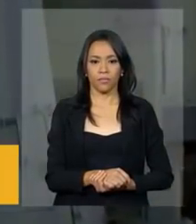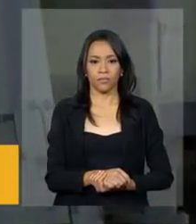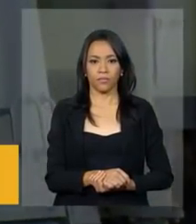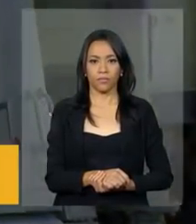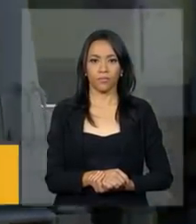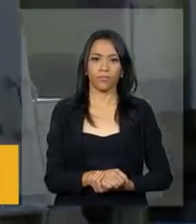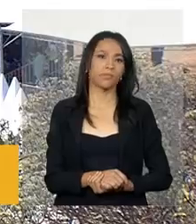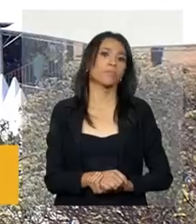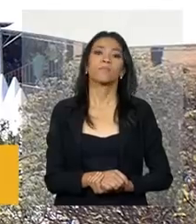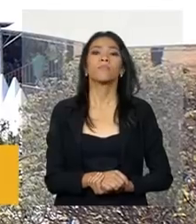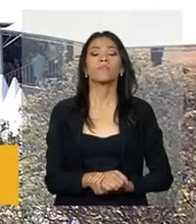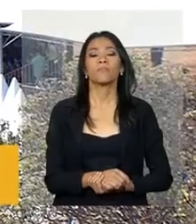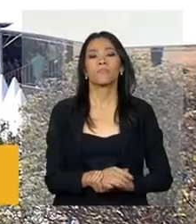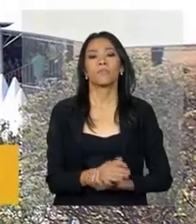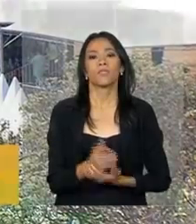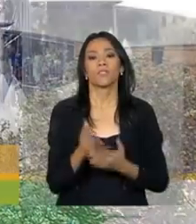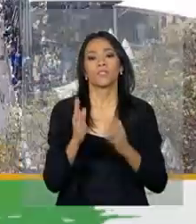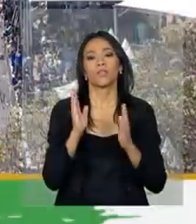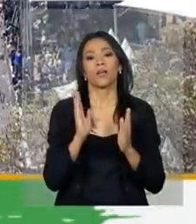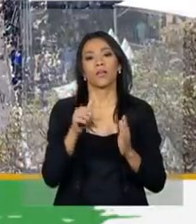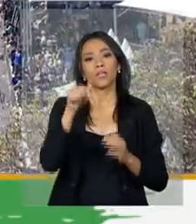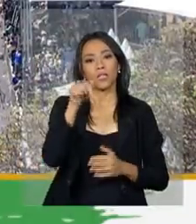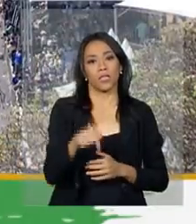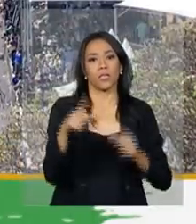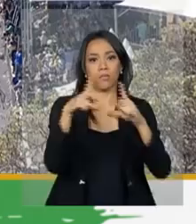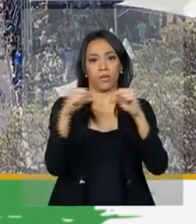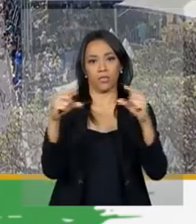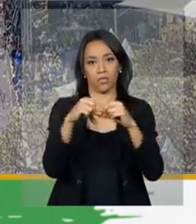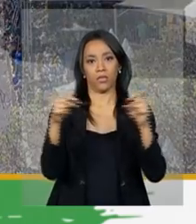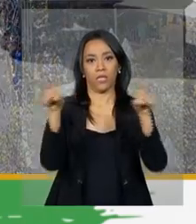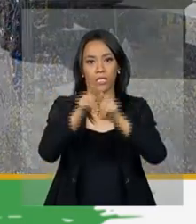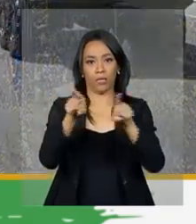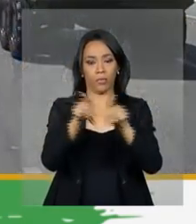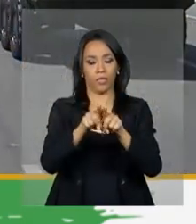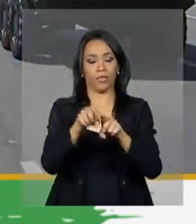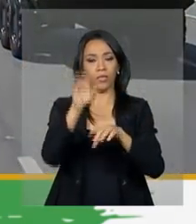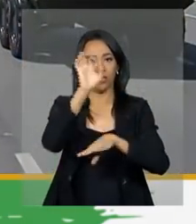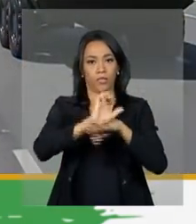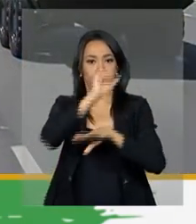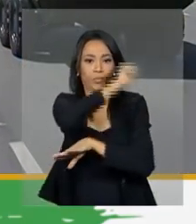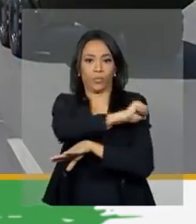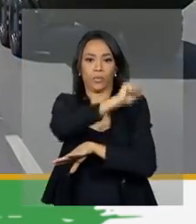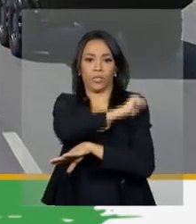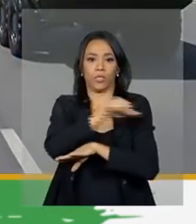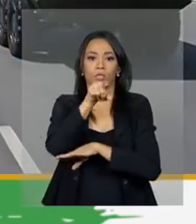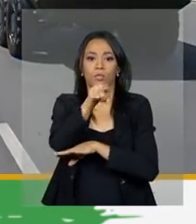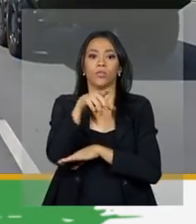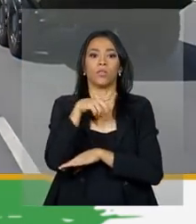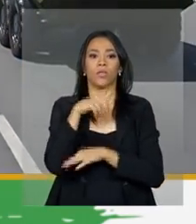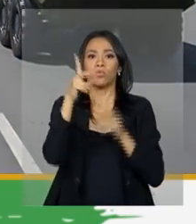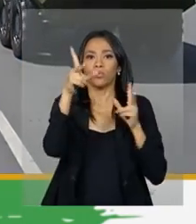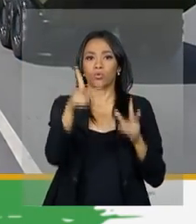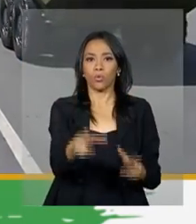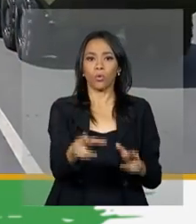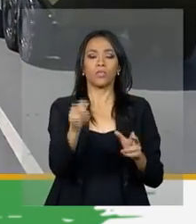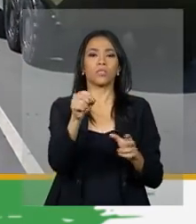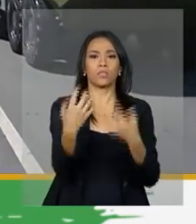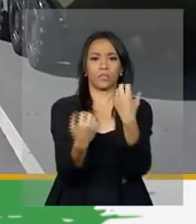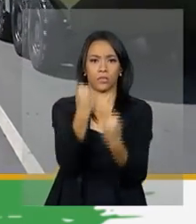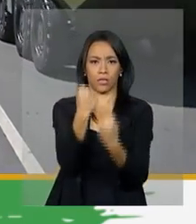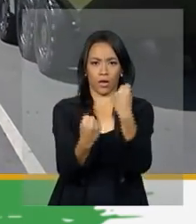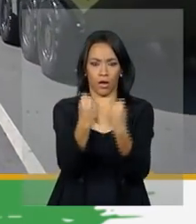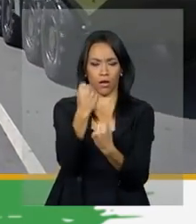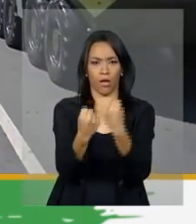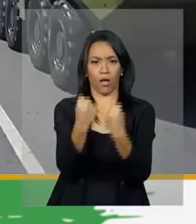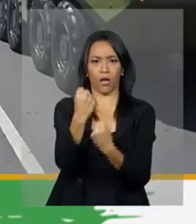Bom, aqui já estamos vendo, tanto em Brasília quanto no Rio de Janeiro, viaturas do sistema lançador de mísseis e foguetes